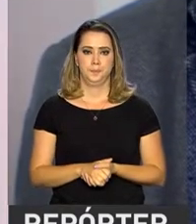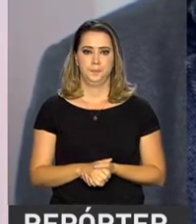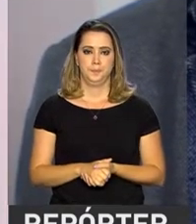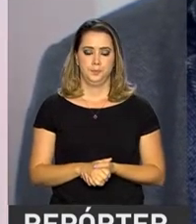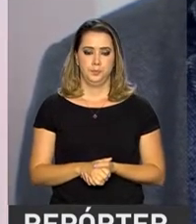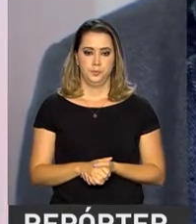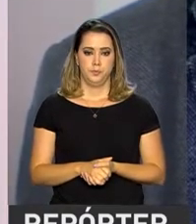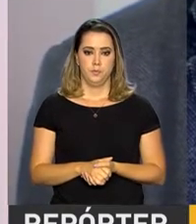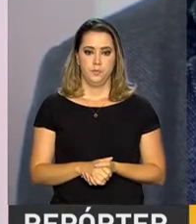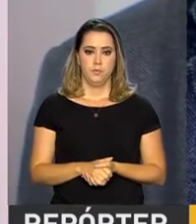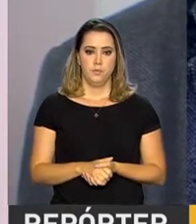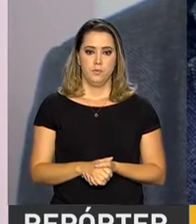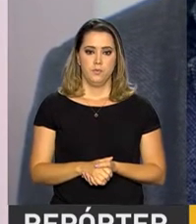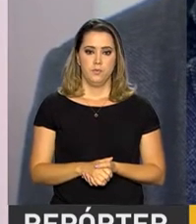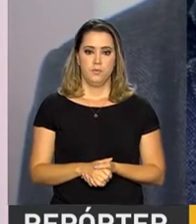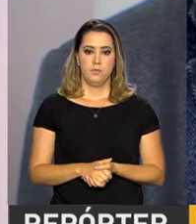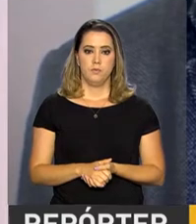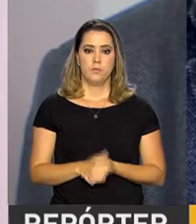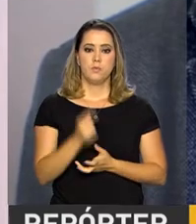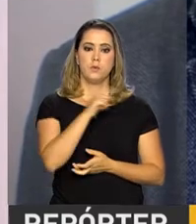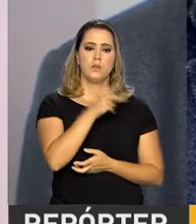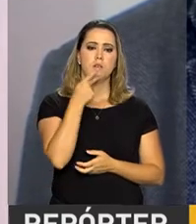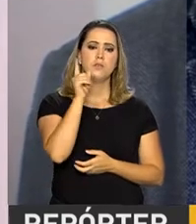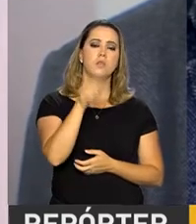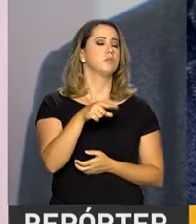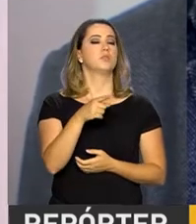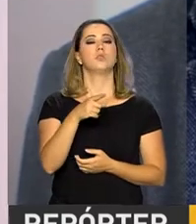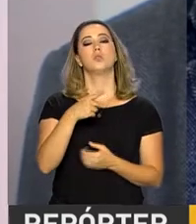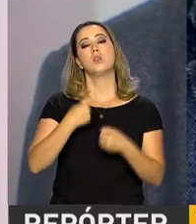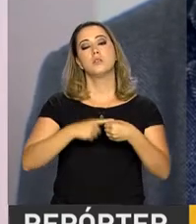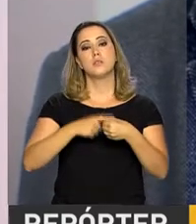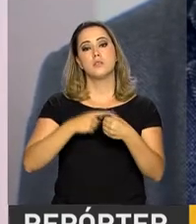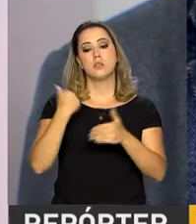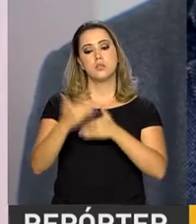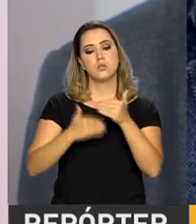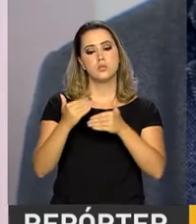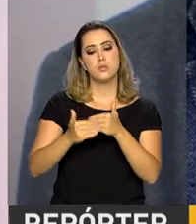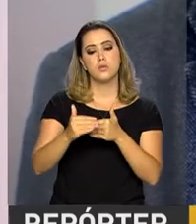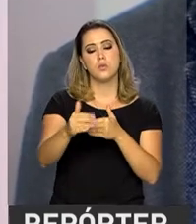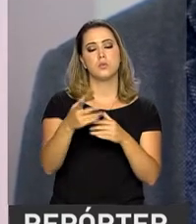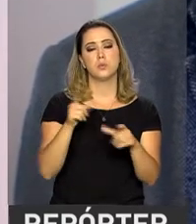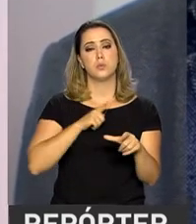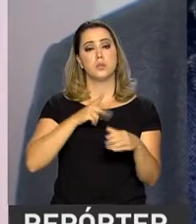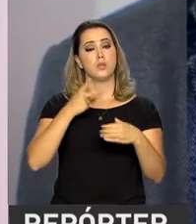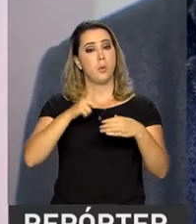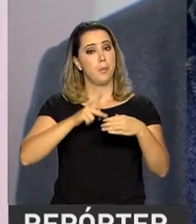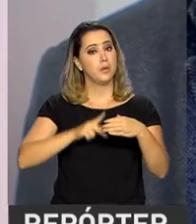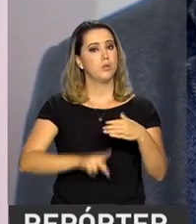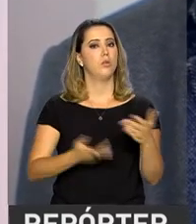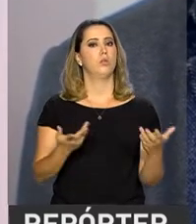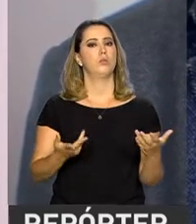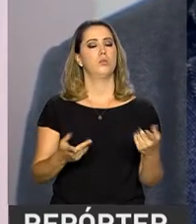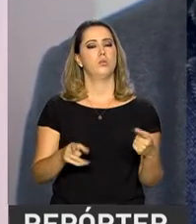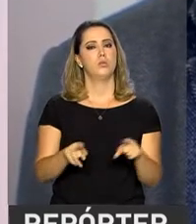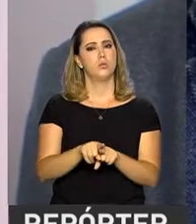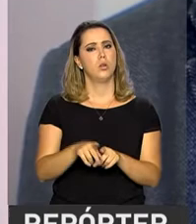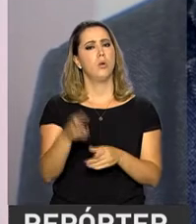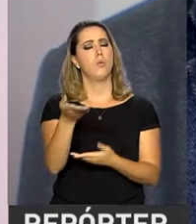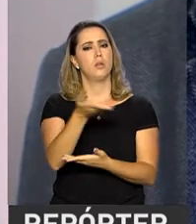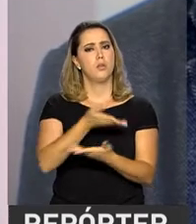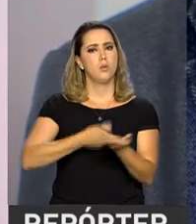desenvolveu nos últimos 20 30 anos um som da da exploração do petróleo então economia do petróleo